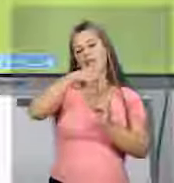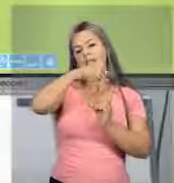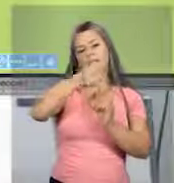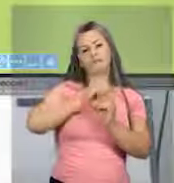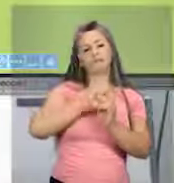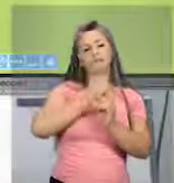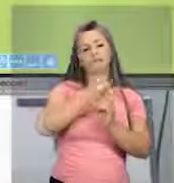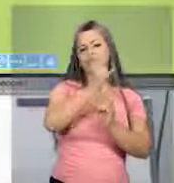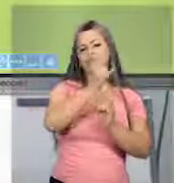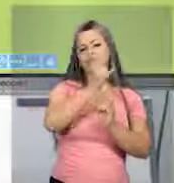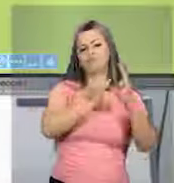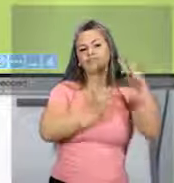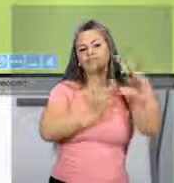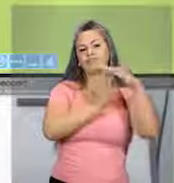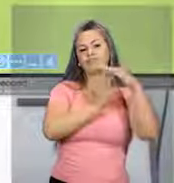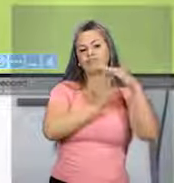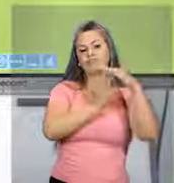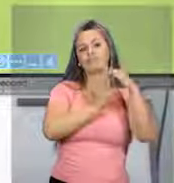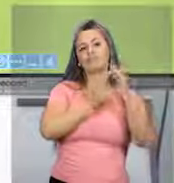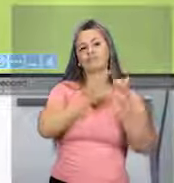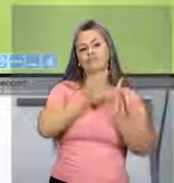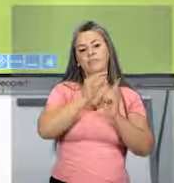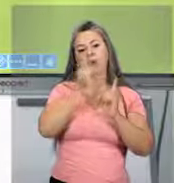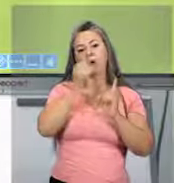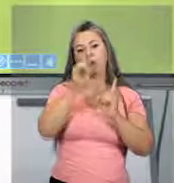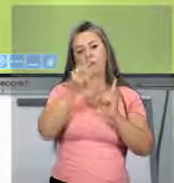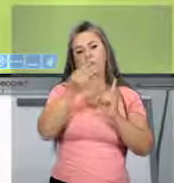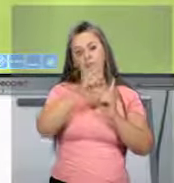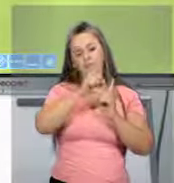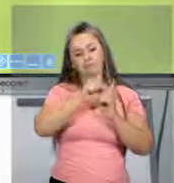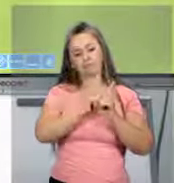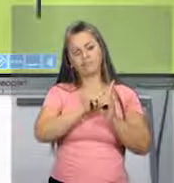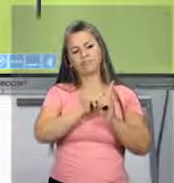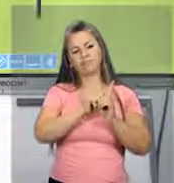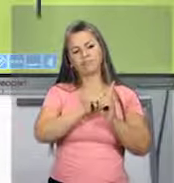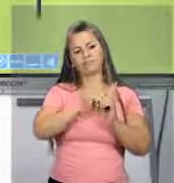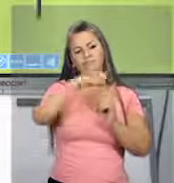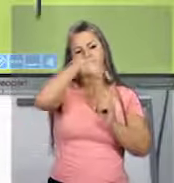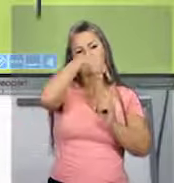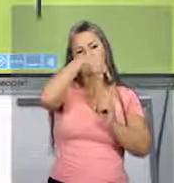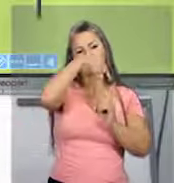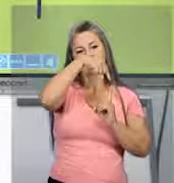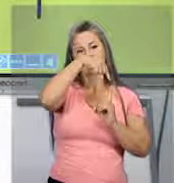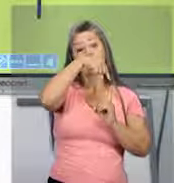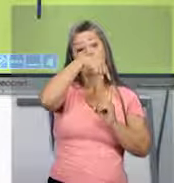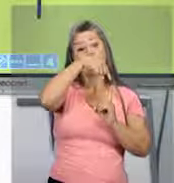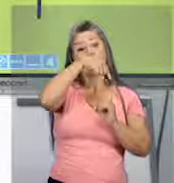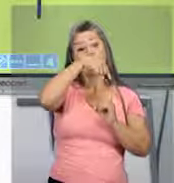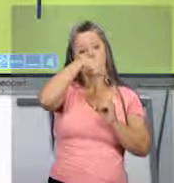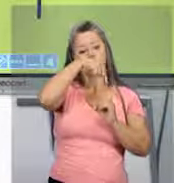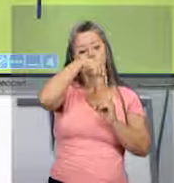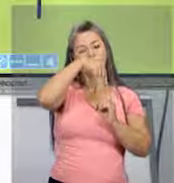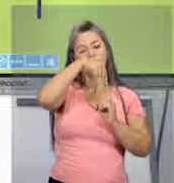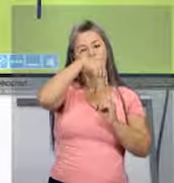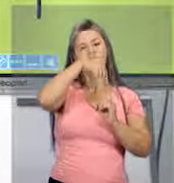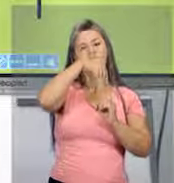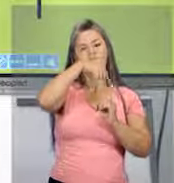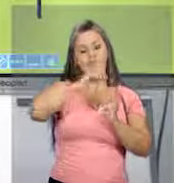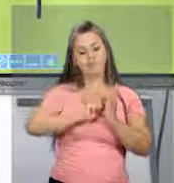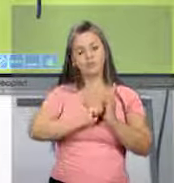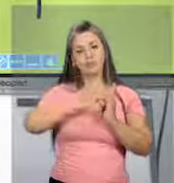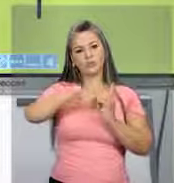o circuito está desligado ou parte do circuito está desligado. E temos a representação da chave